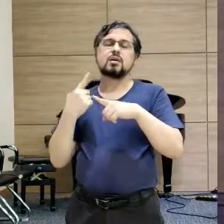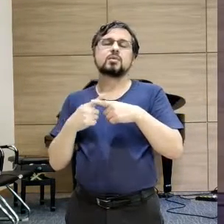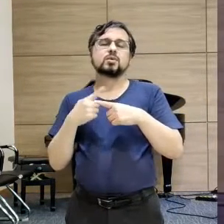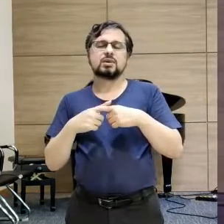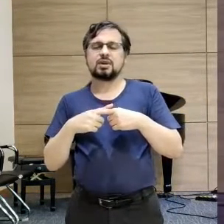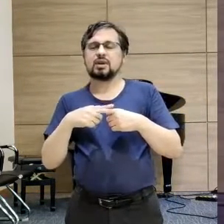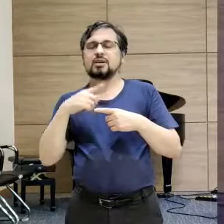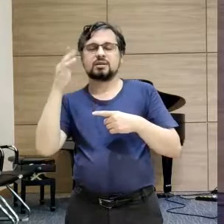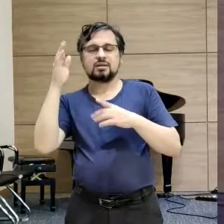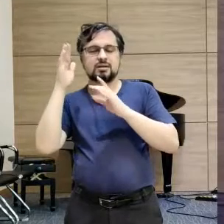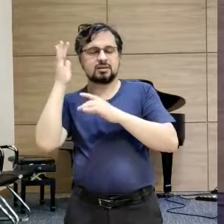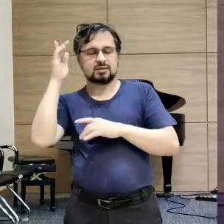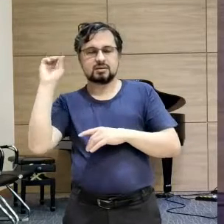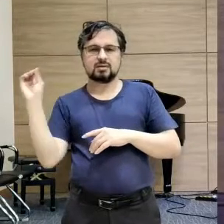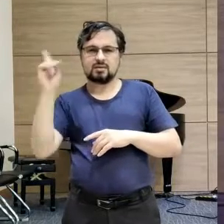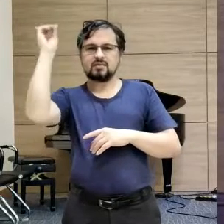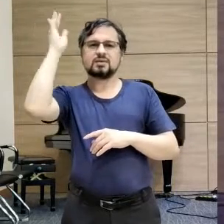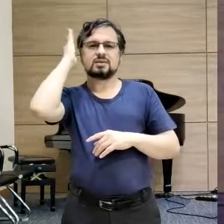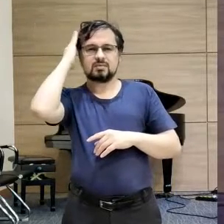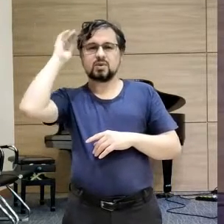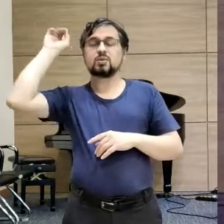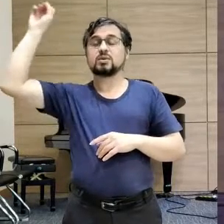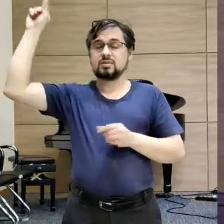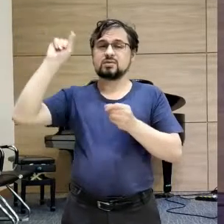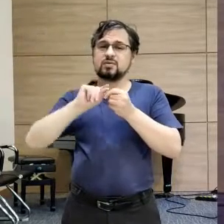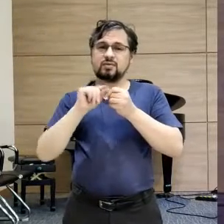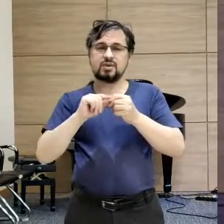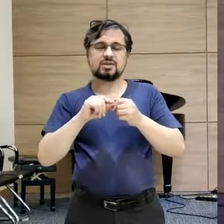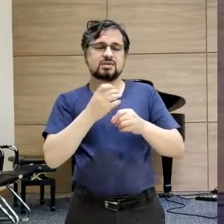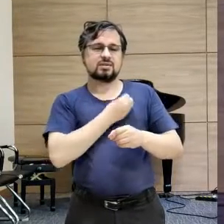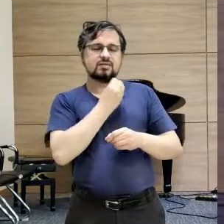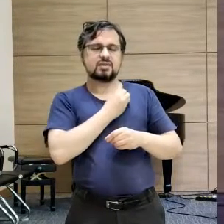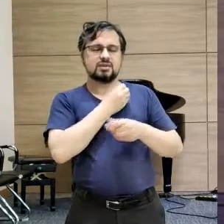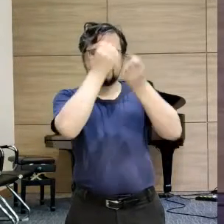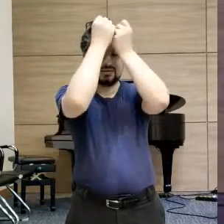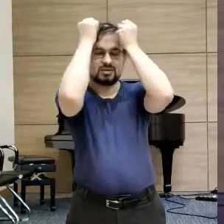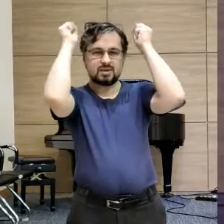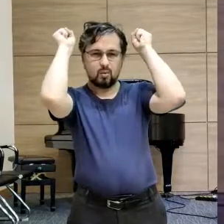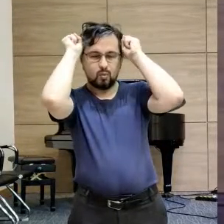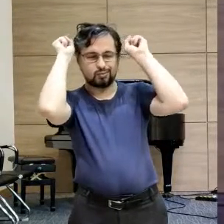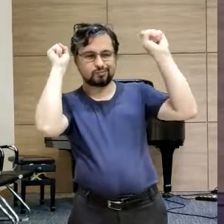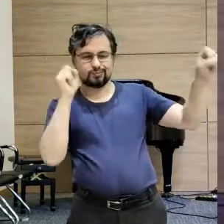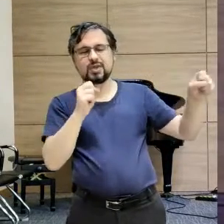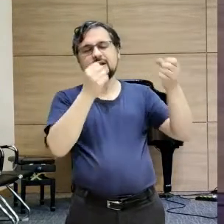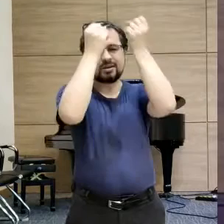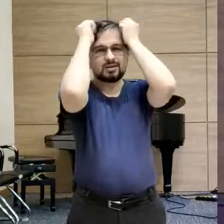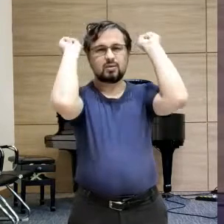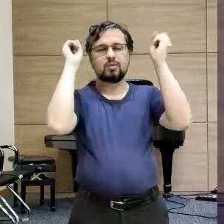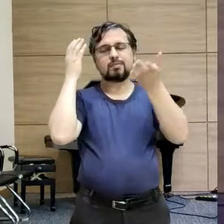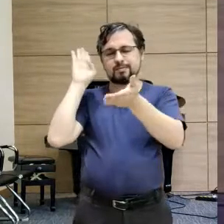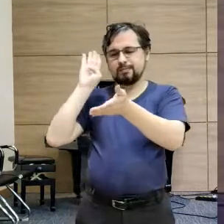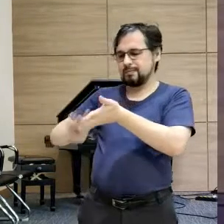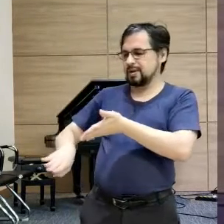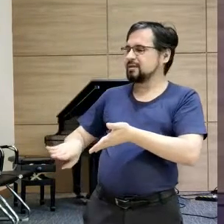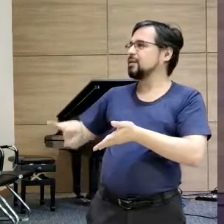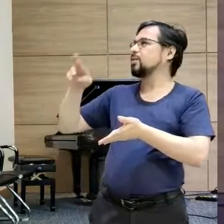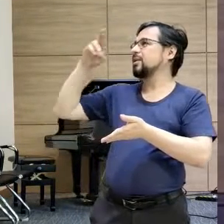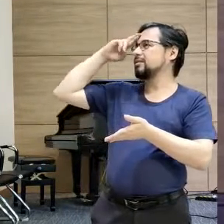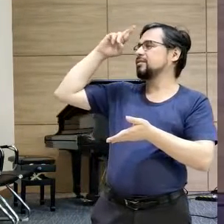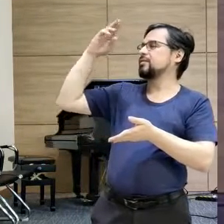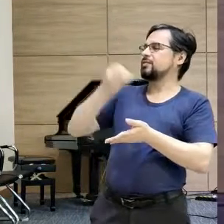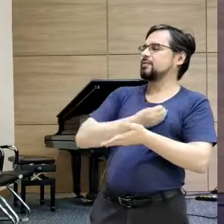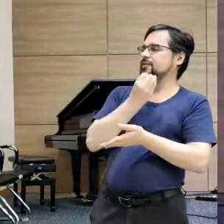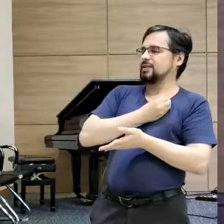de Deus, em 1 Samuel capítulo 16, versículo 1 em diante. Saul perdeu a vida do Espírito. E ele disse: